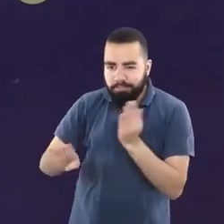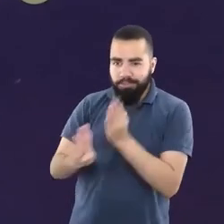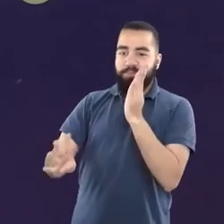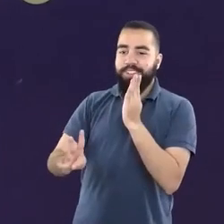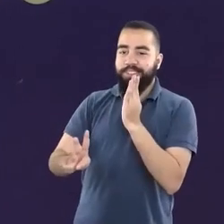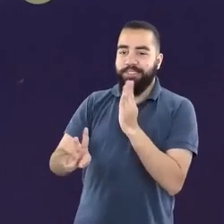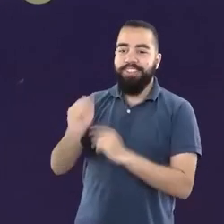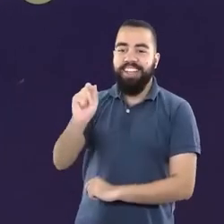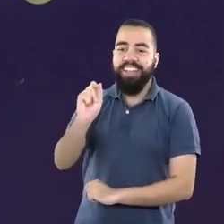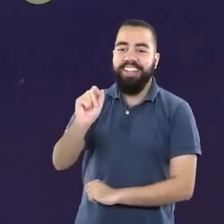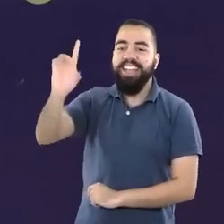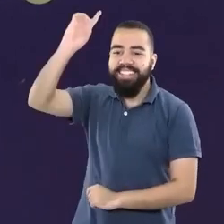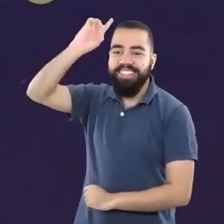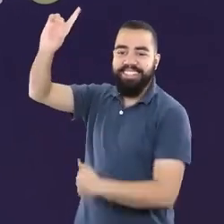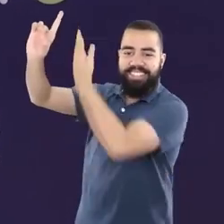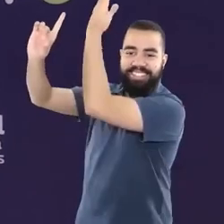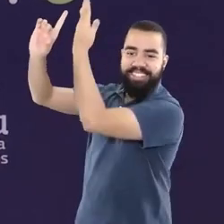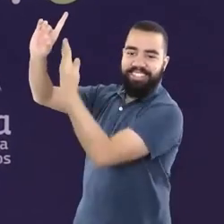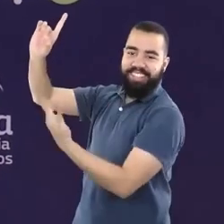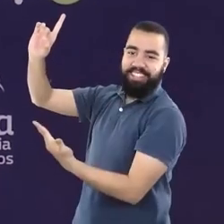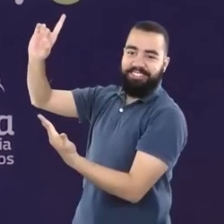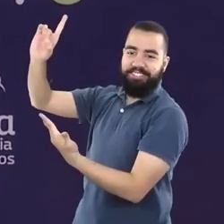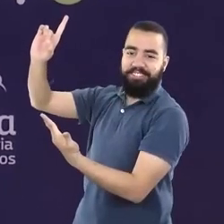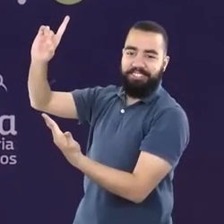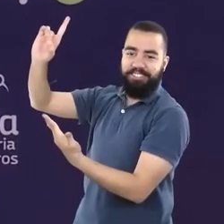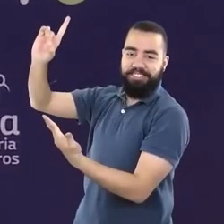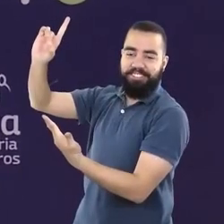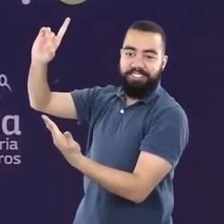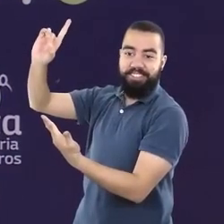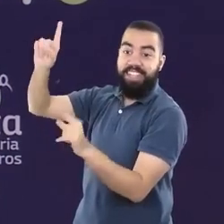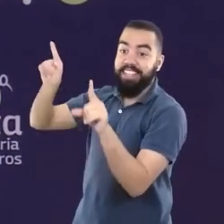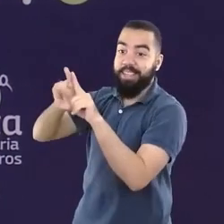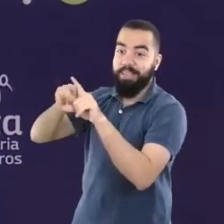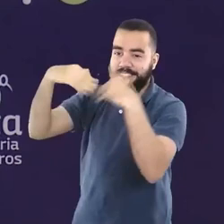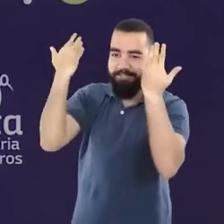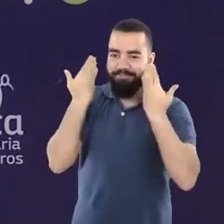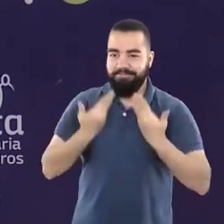quem é Deus? Segundo, quem sou eu?